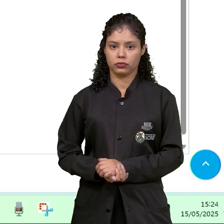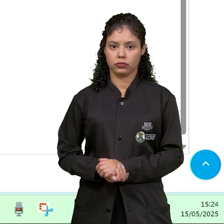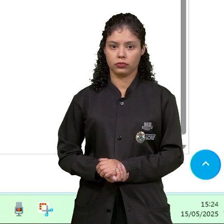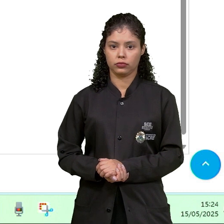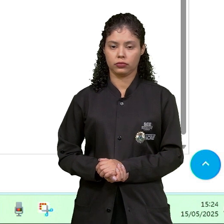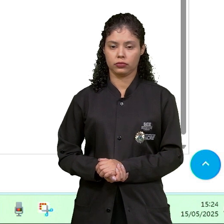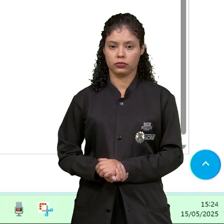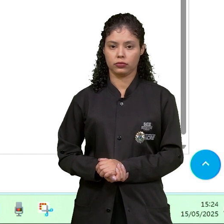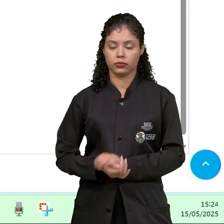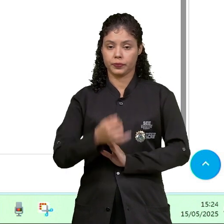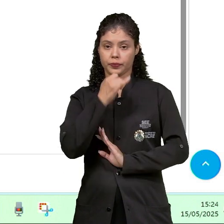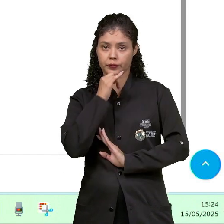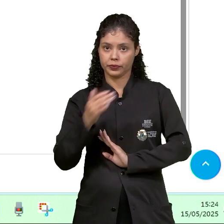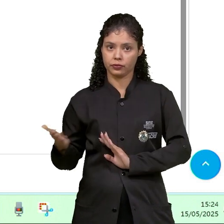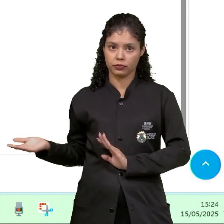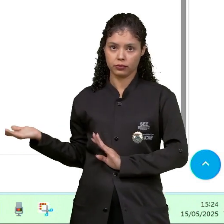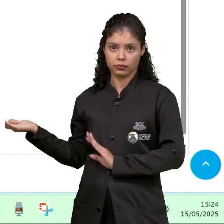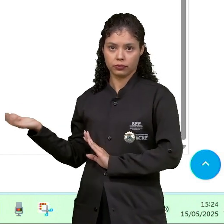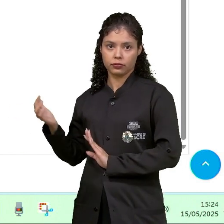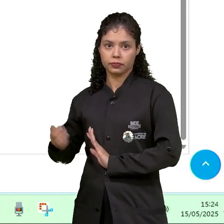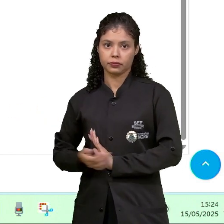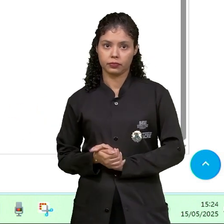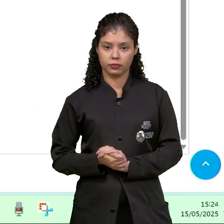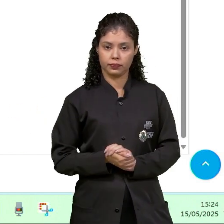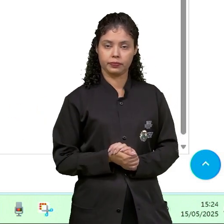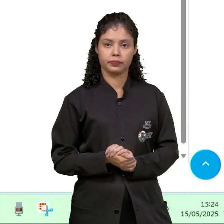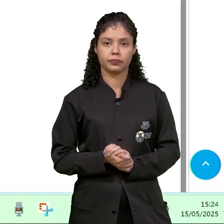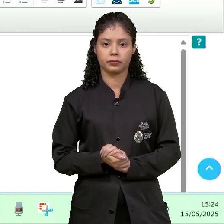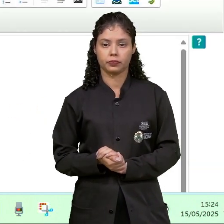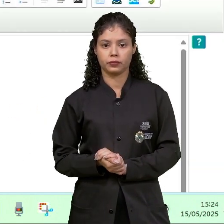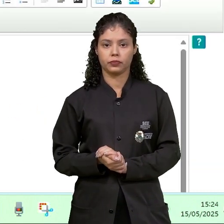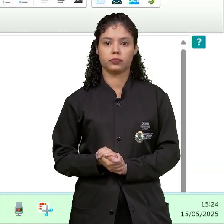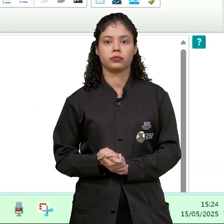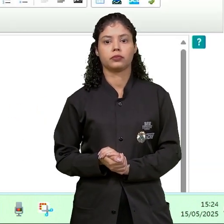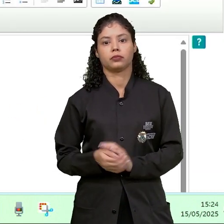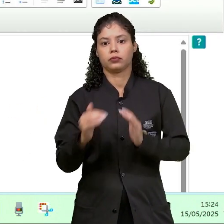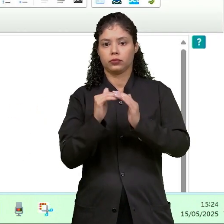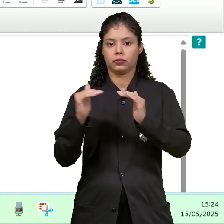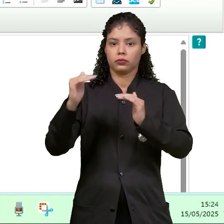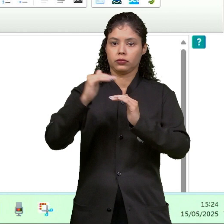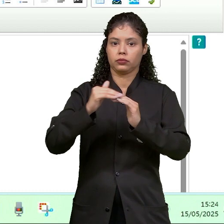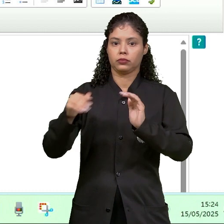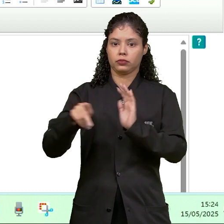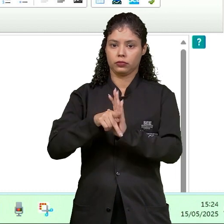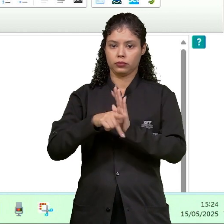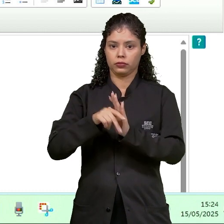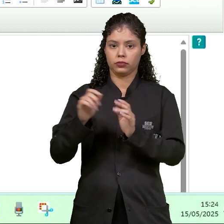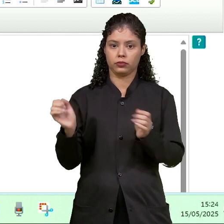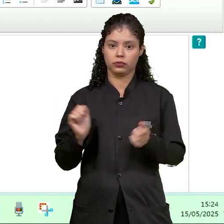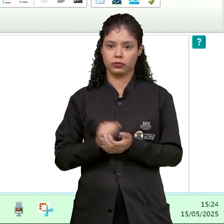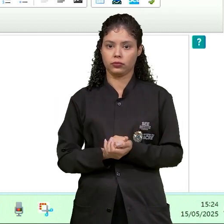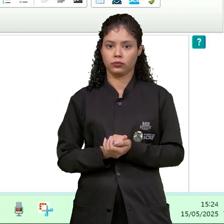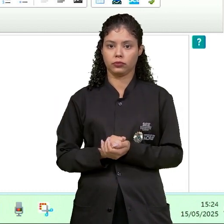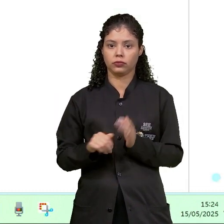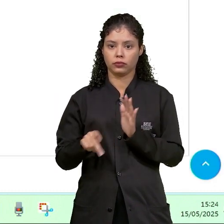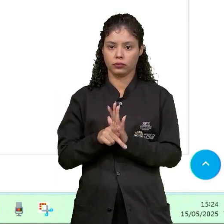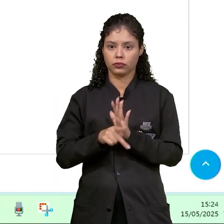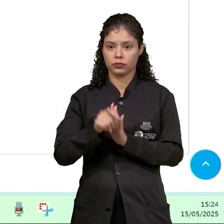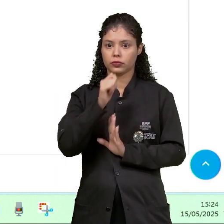Dá um exemplo aqui. Eu vou colocar aqui, vou marcar, vou lá em cima e vou colocar ele, vou centralizar aqui, ó, texto